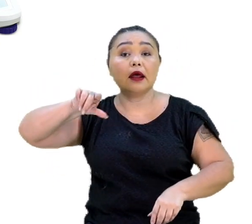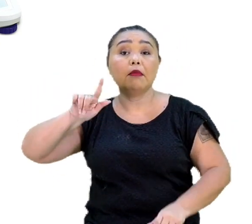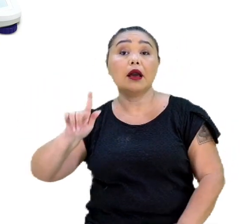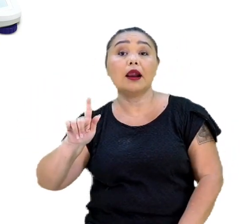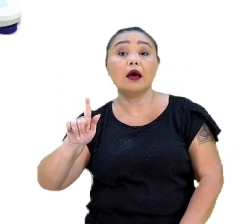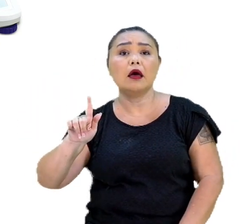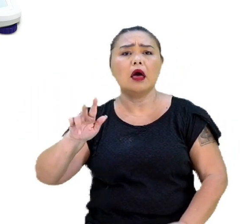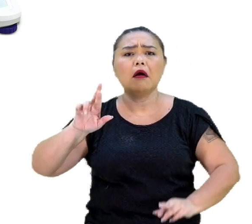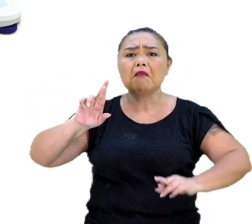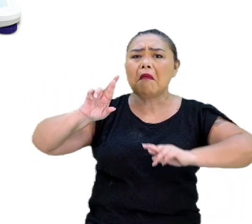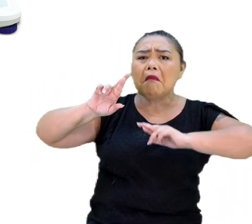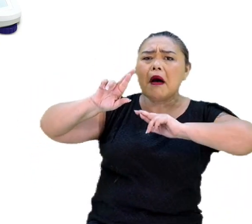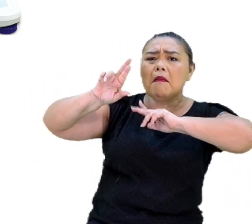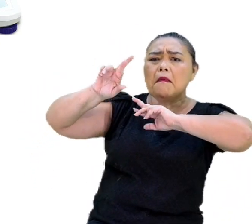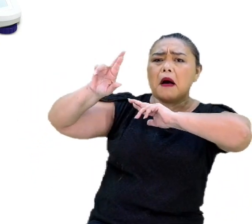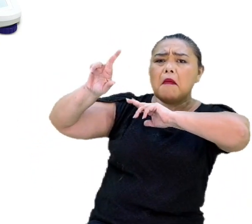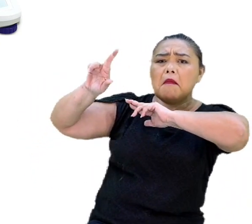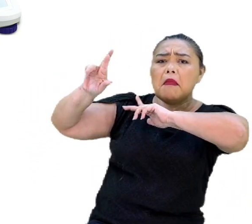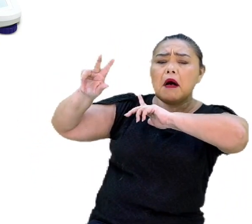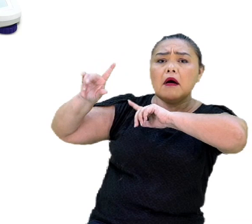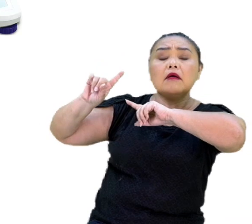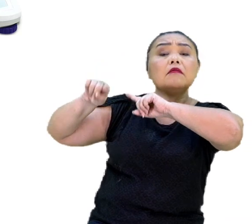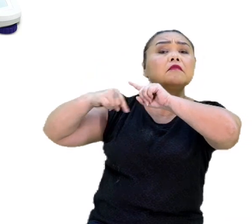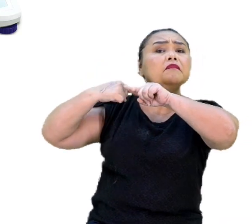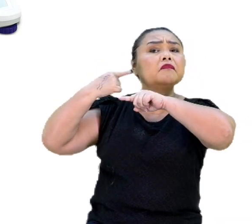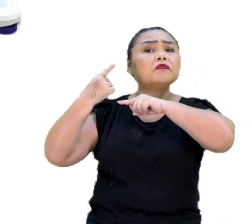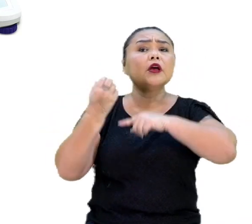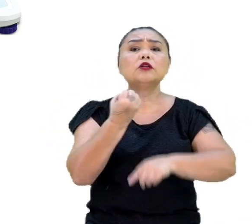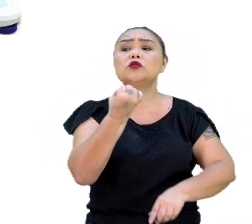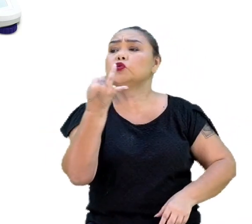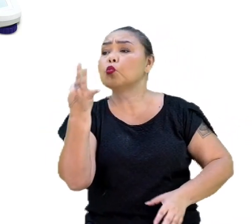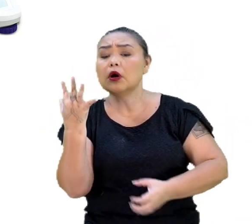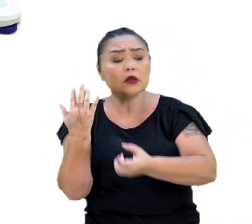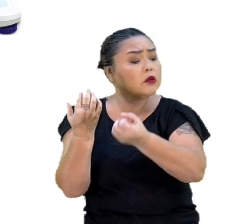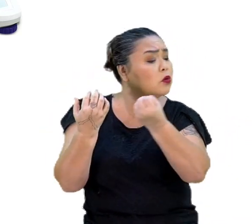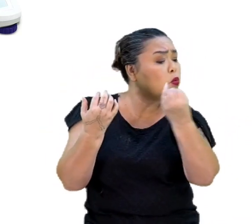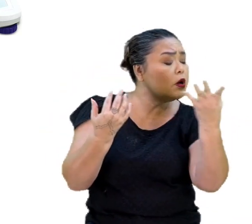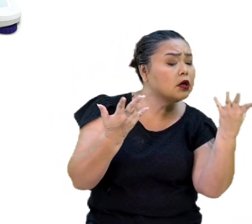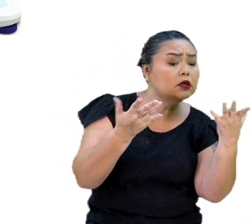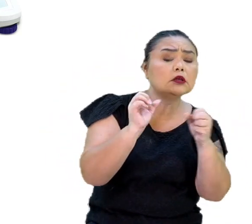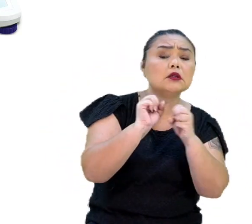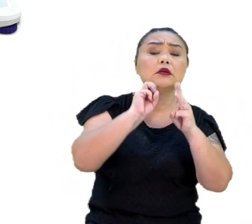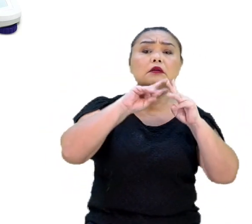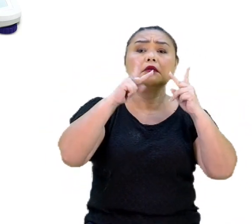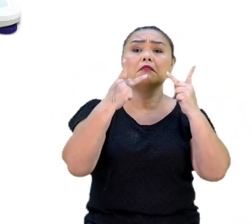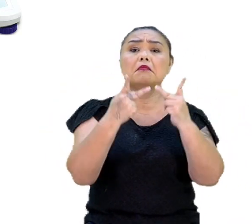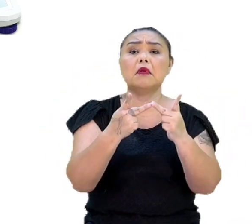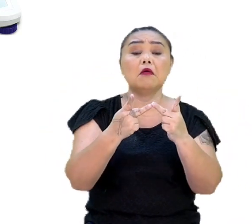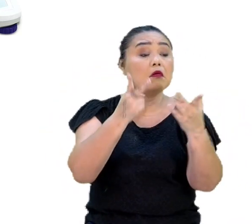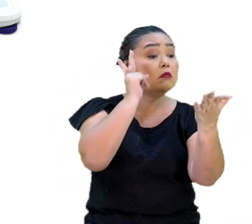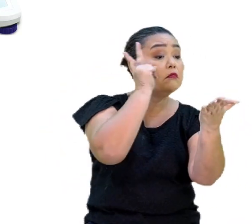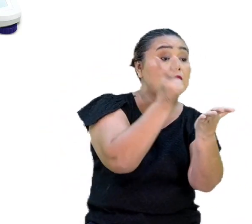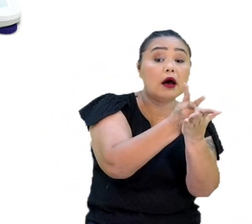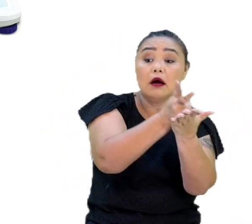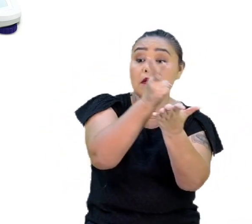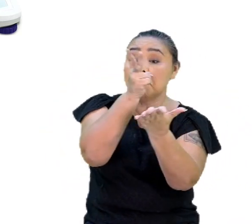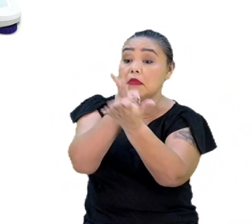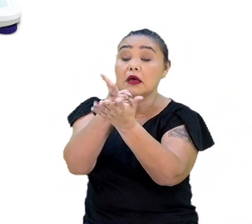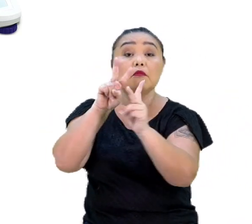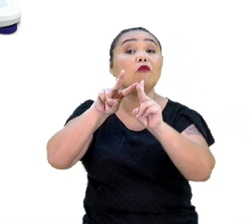É uma diferença que nós vamos ter de quantidade de matéria para o mesmo tipo de